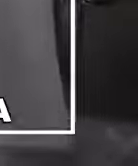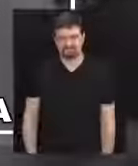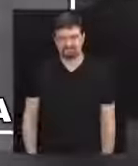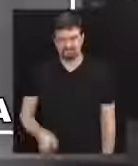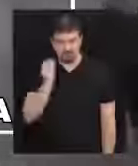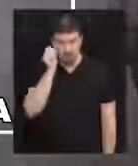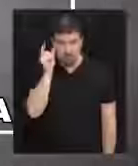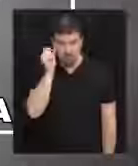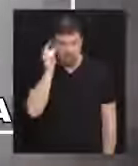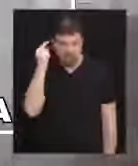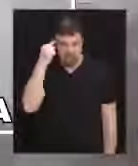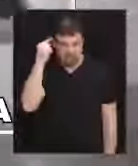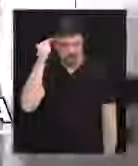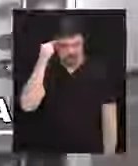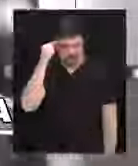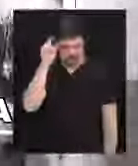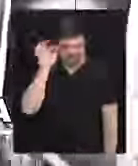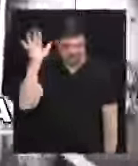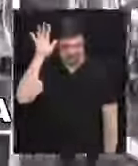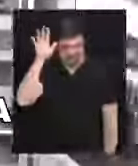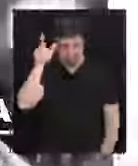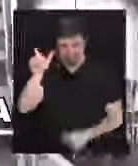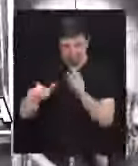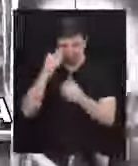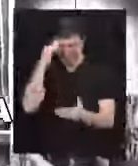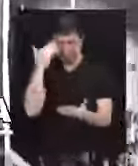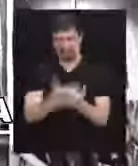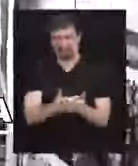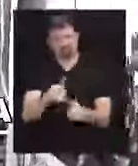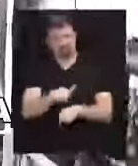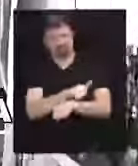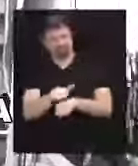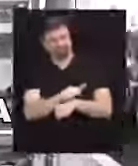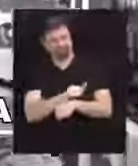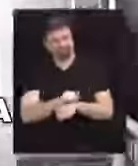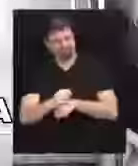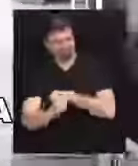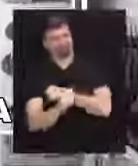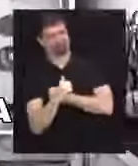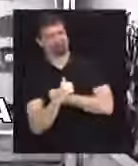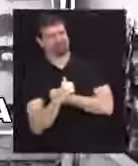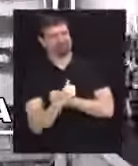O Anil pensa que todo mundo vai acreditar nesse truque nele.